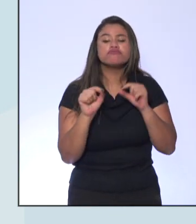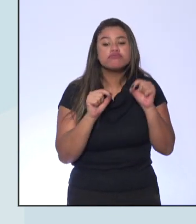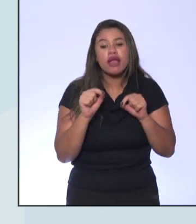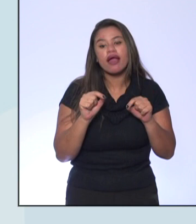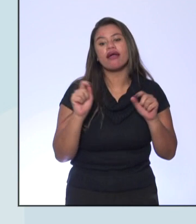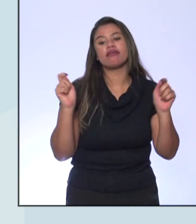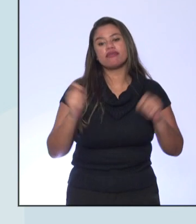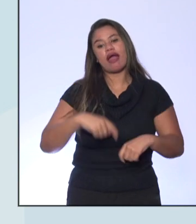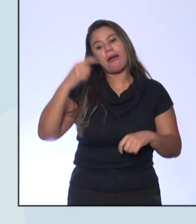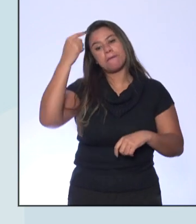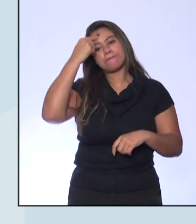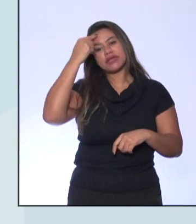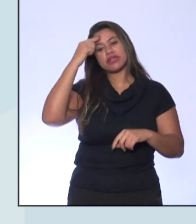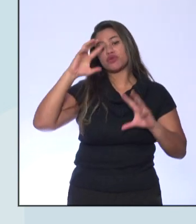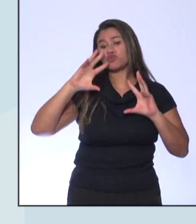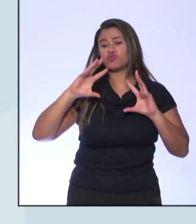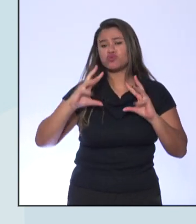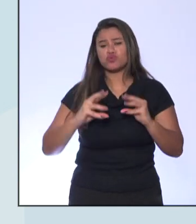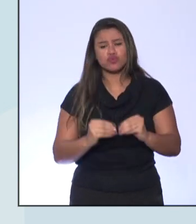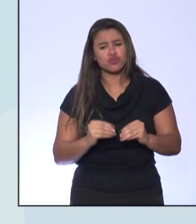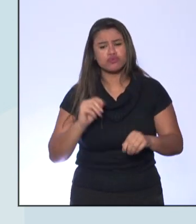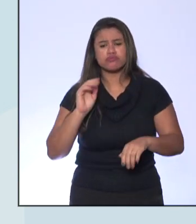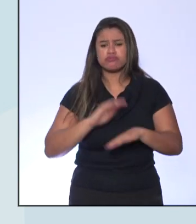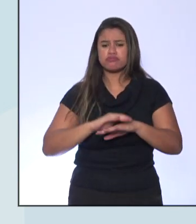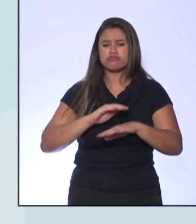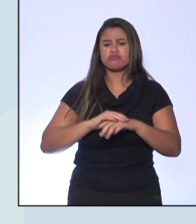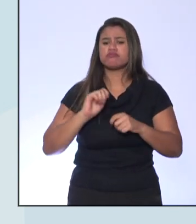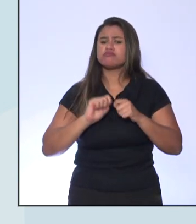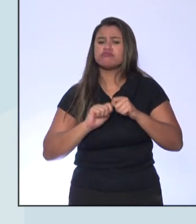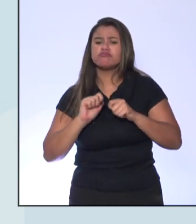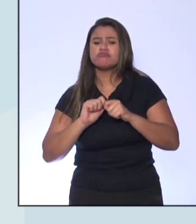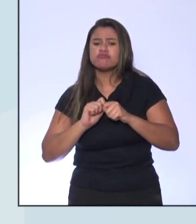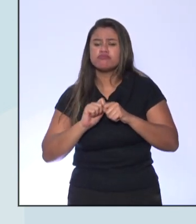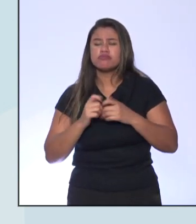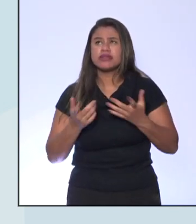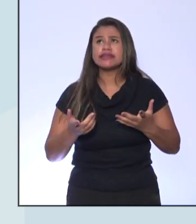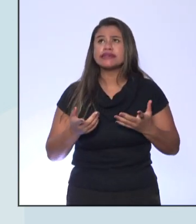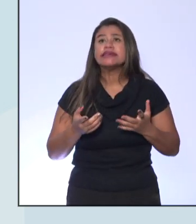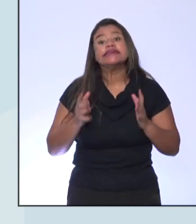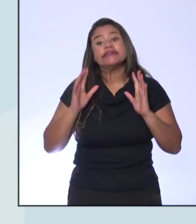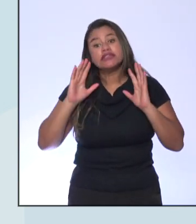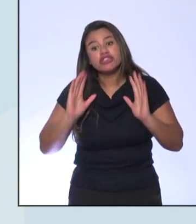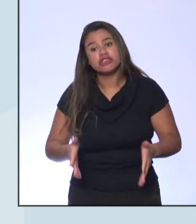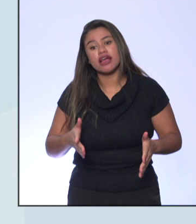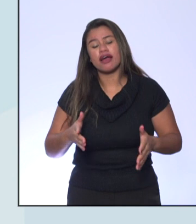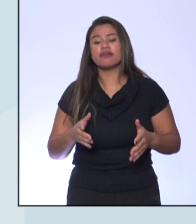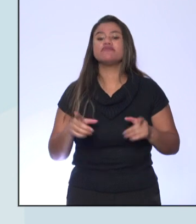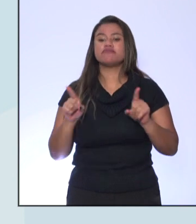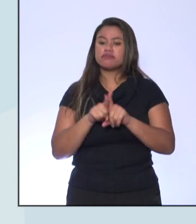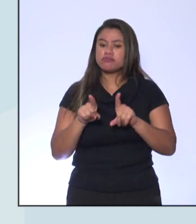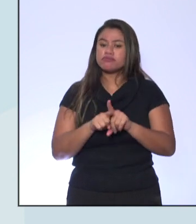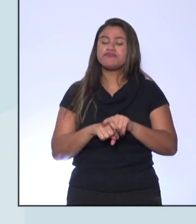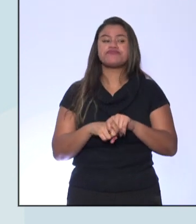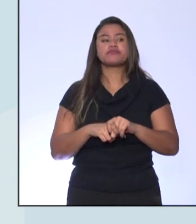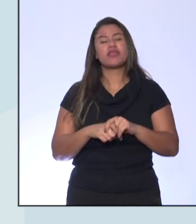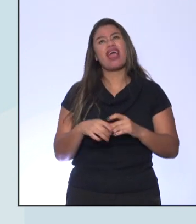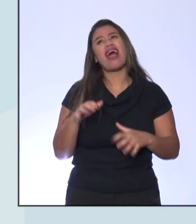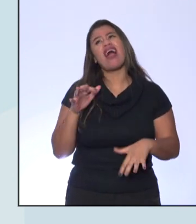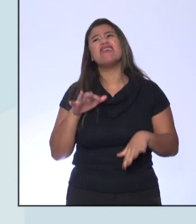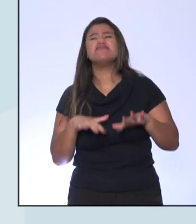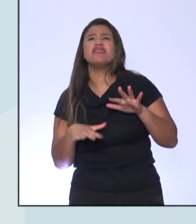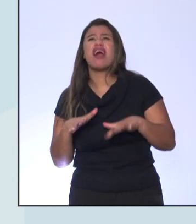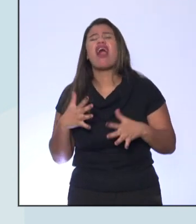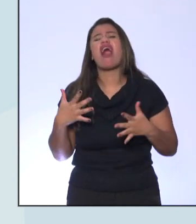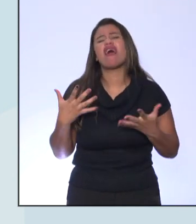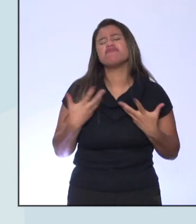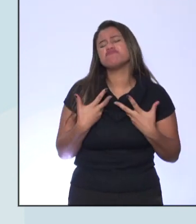pensar em tudo que a gente pode fazer e em tudo que a gente faz. Às vezes eu não quero, mas eu vou lá